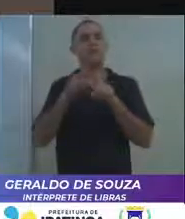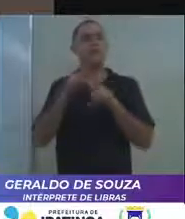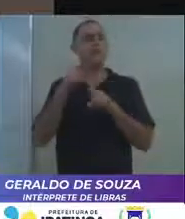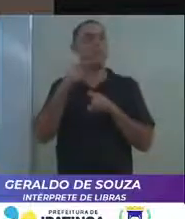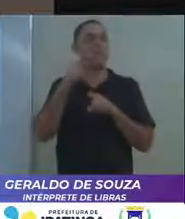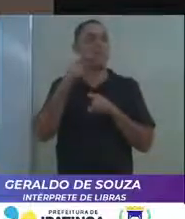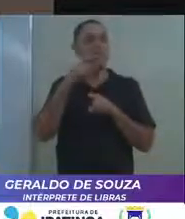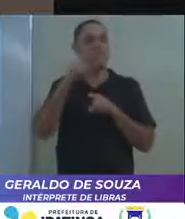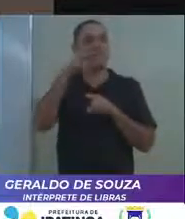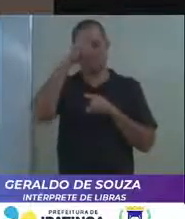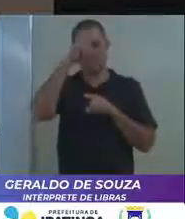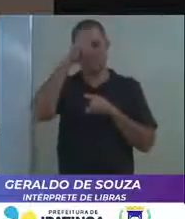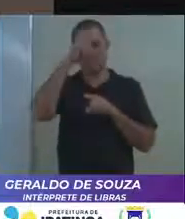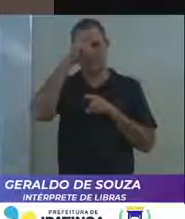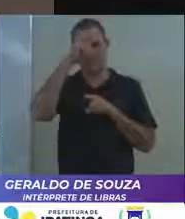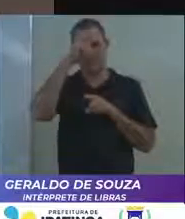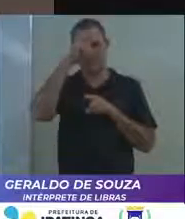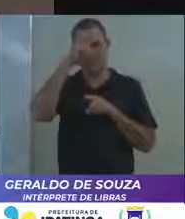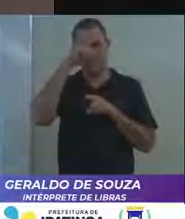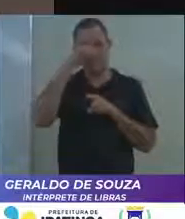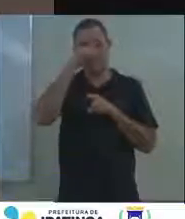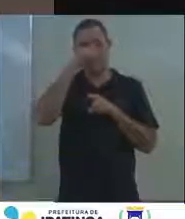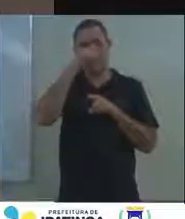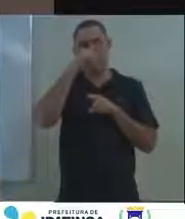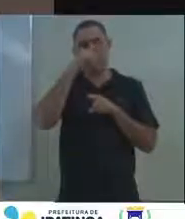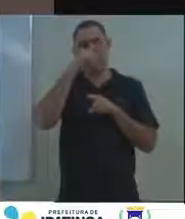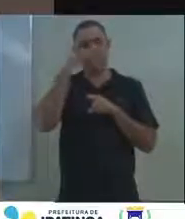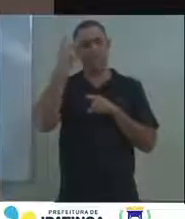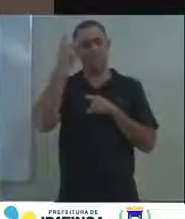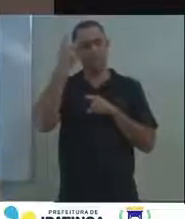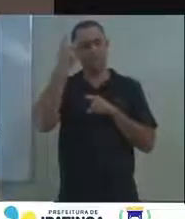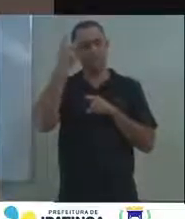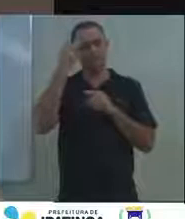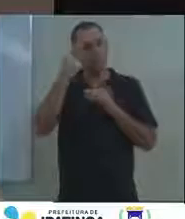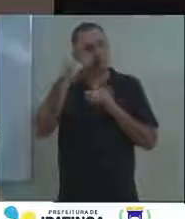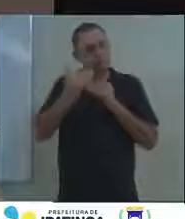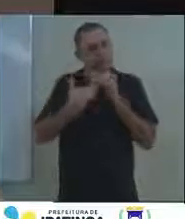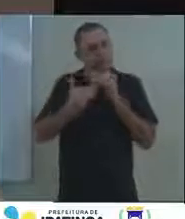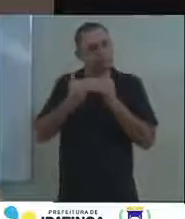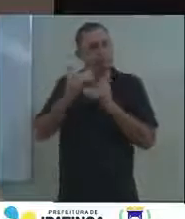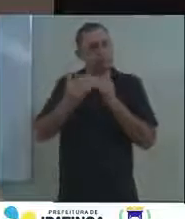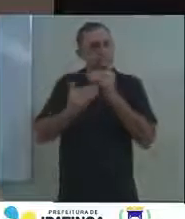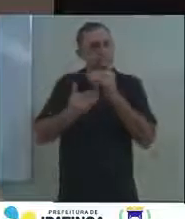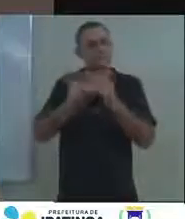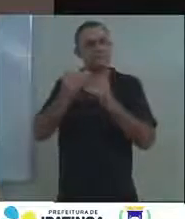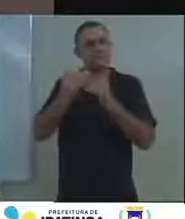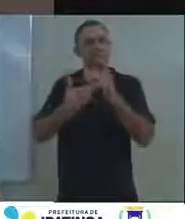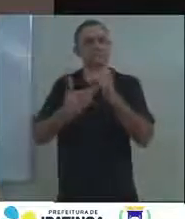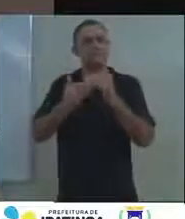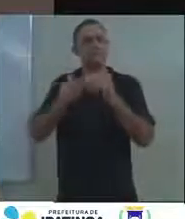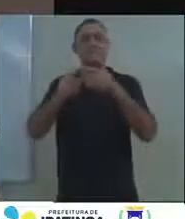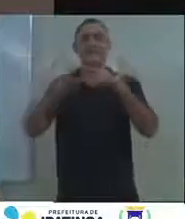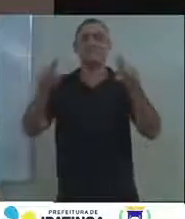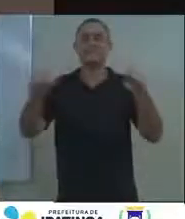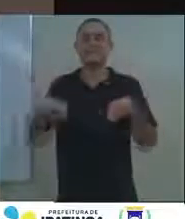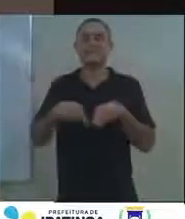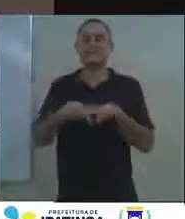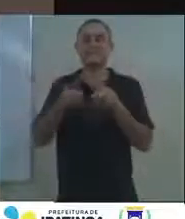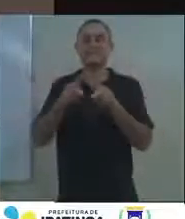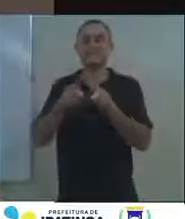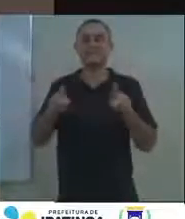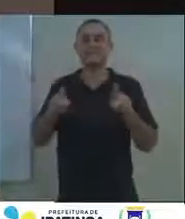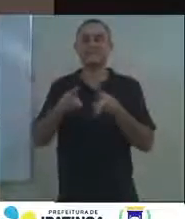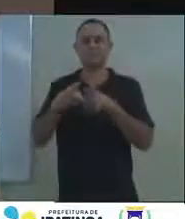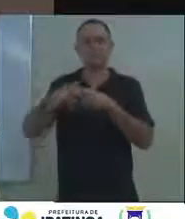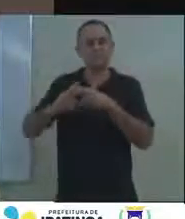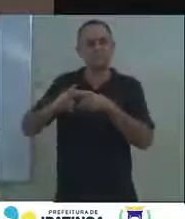eles estão acreditando muito, né, e que a gente tem visto resultados muito positivos na saúde do professor, e é um programa super